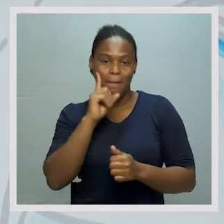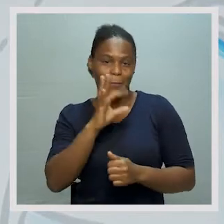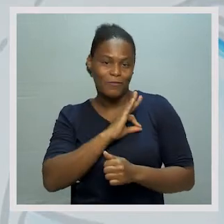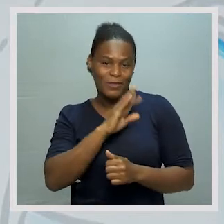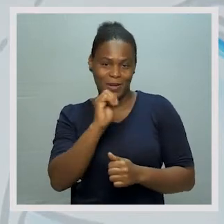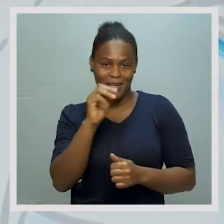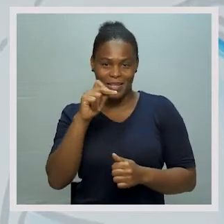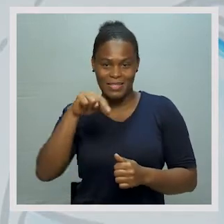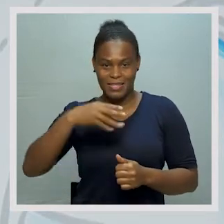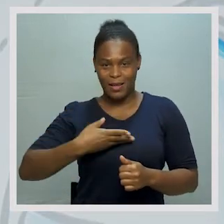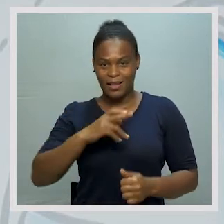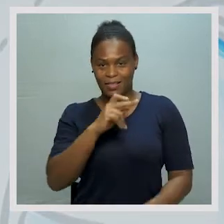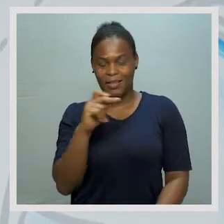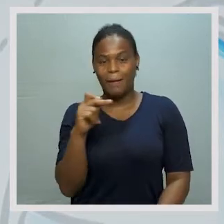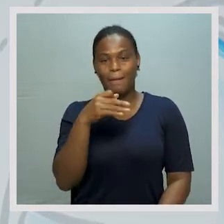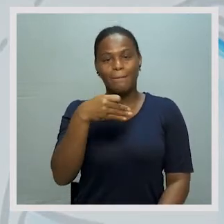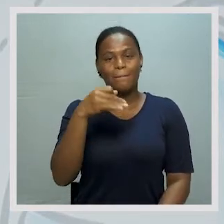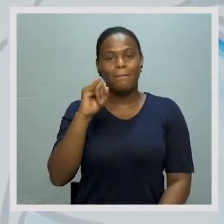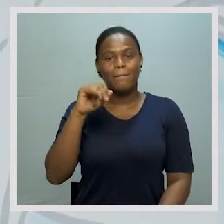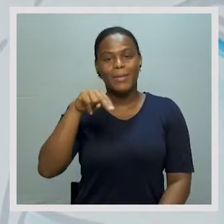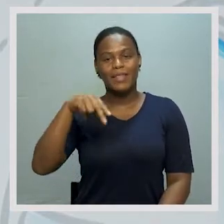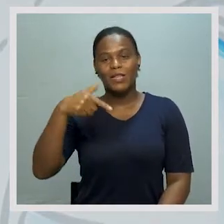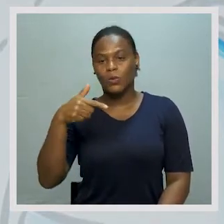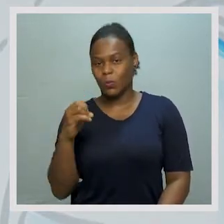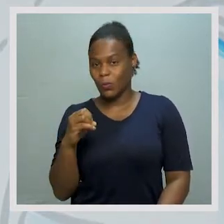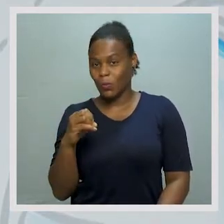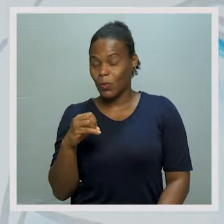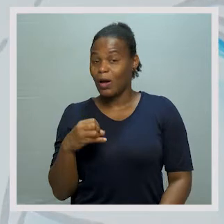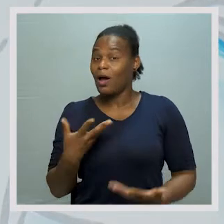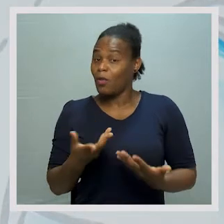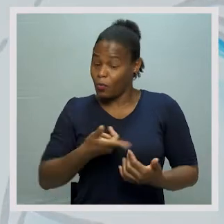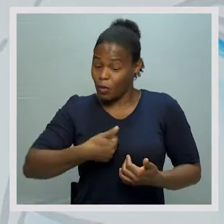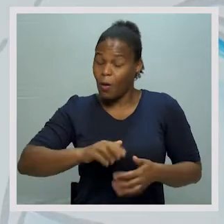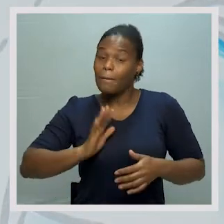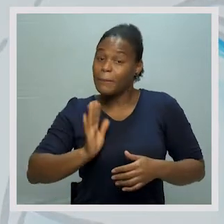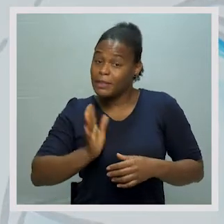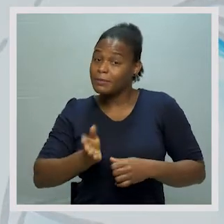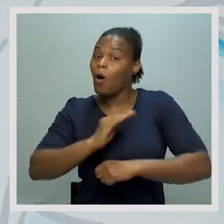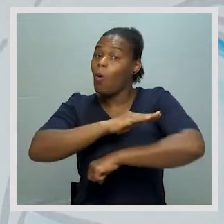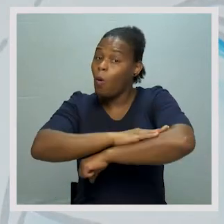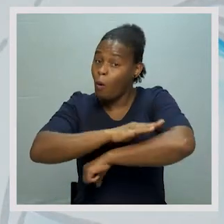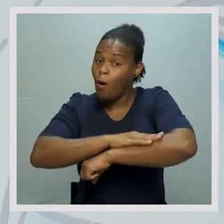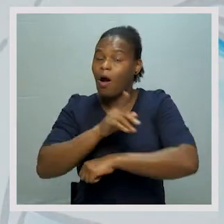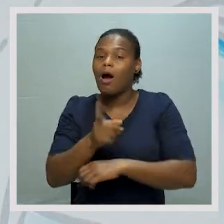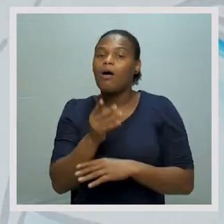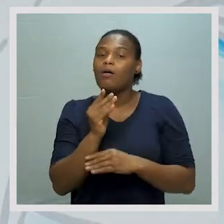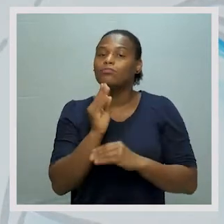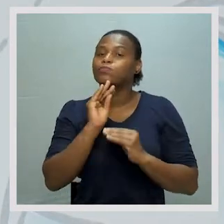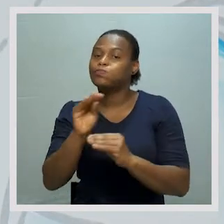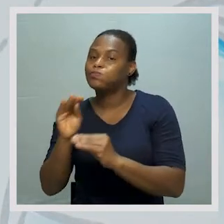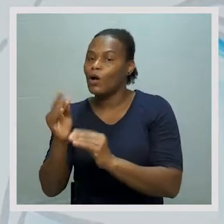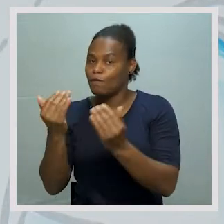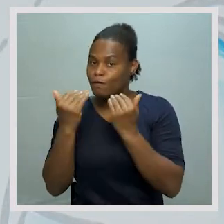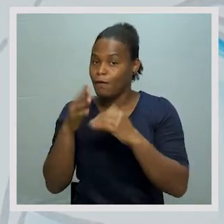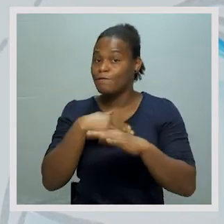professora Sandra Pinto. Mais do que nunca, precisamos obedecer às recomendações